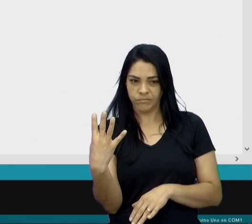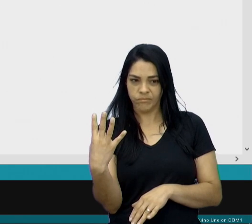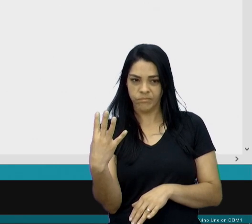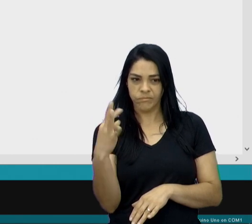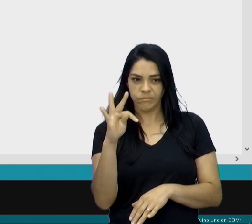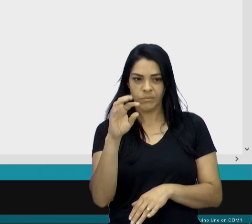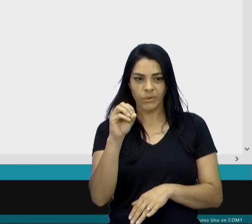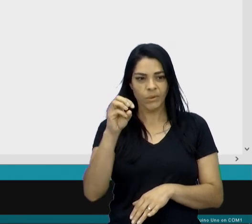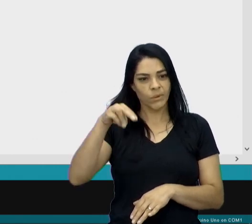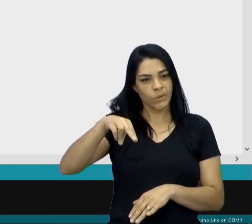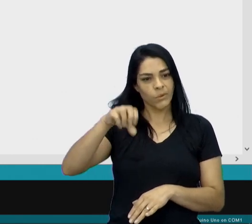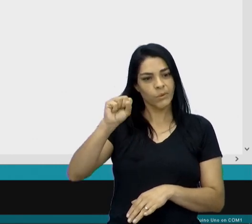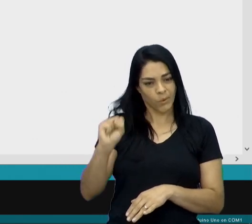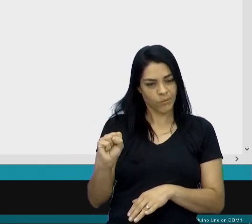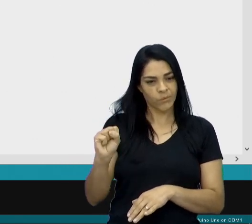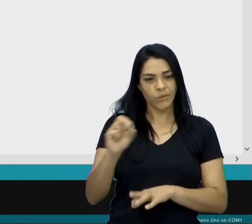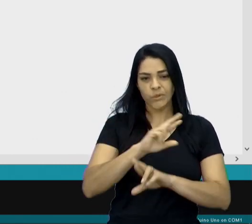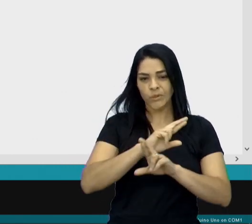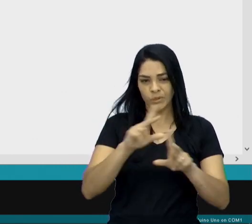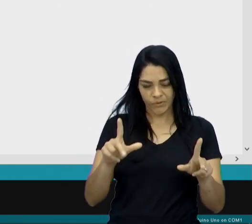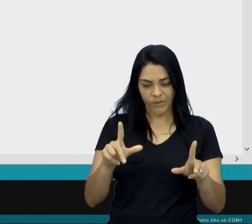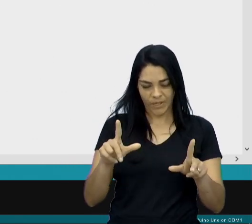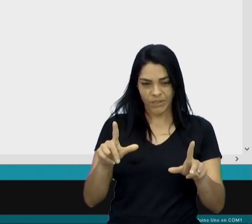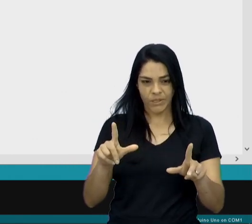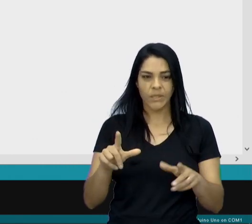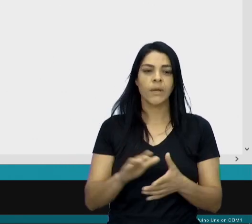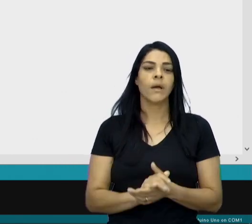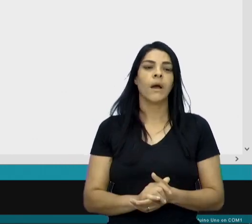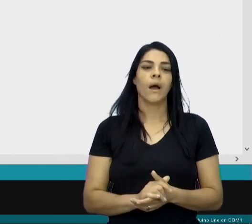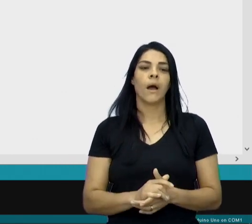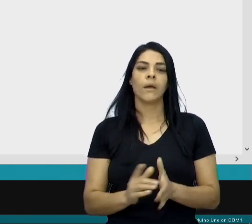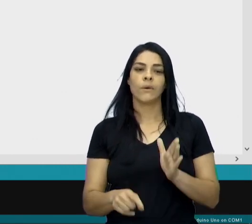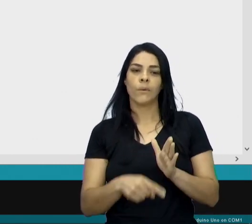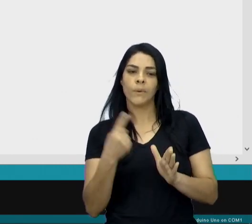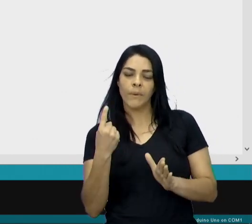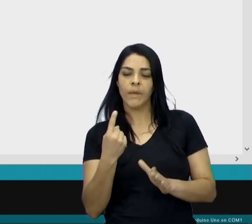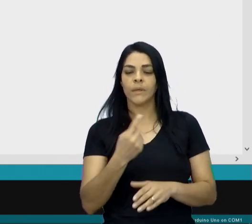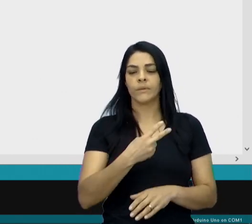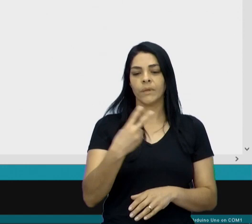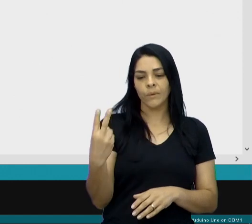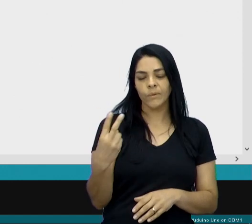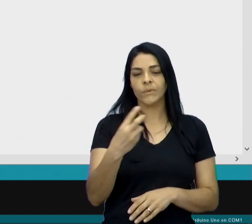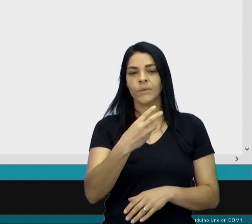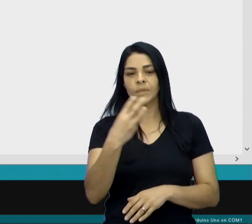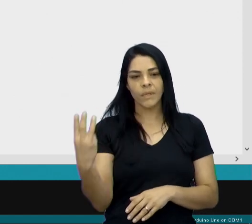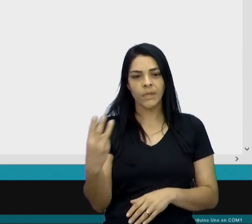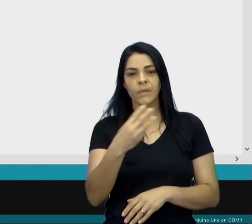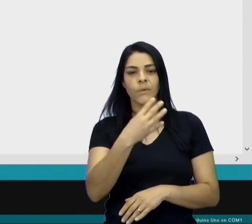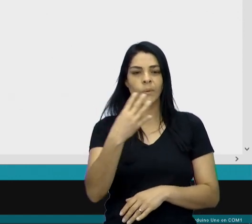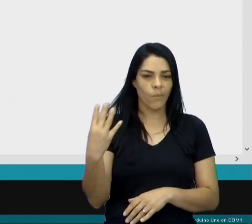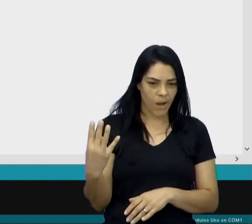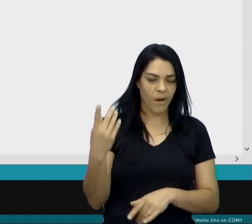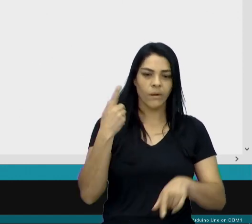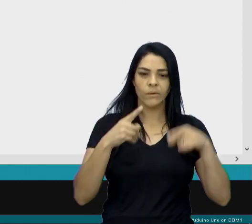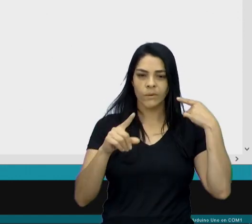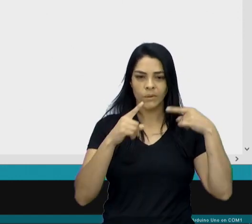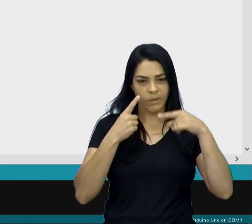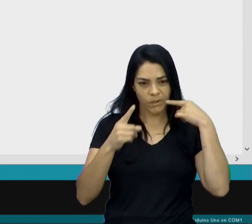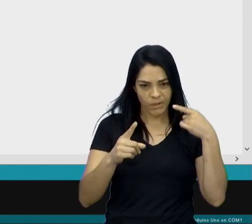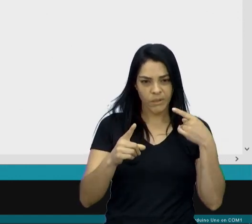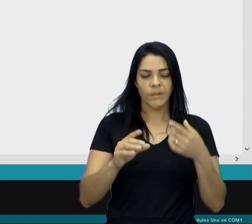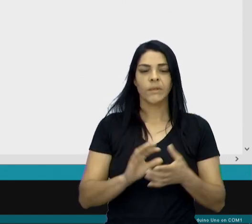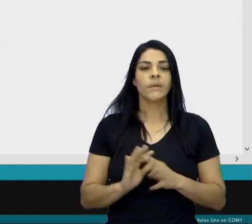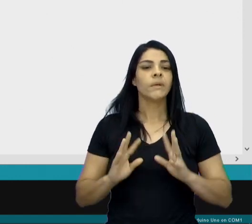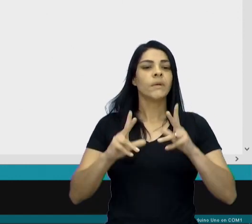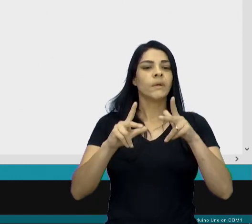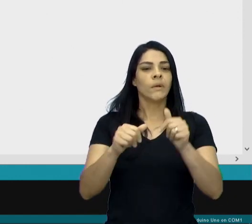você colocou lá em cima. Então, vai... tocar esse primeiro, né, segundo, aí você coloca entre chaves aí todos